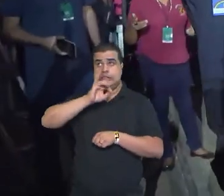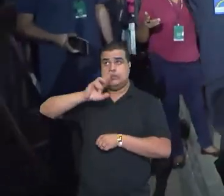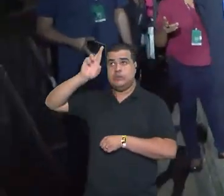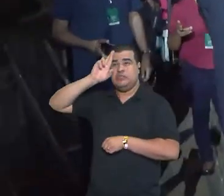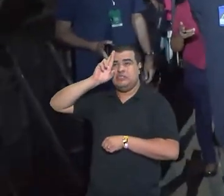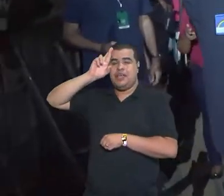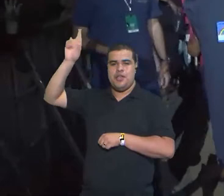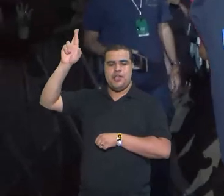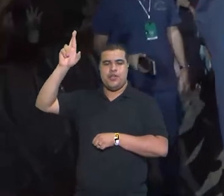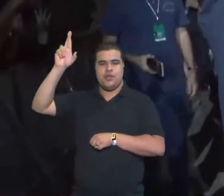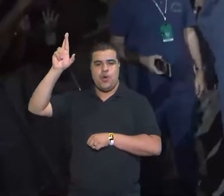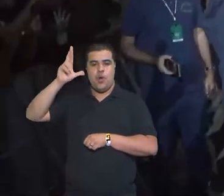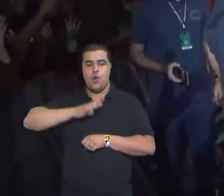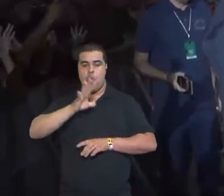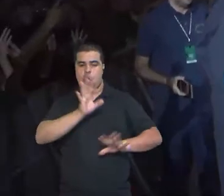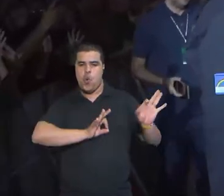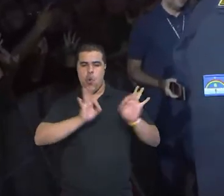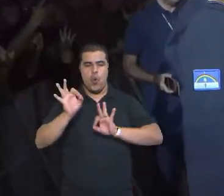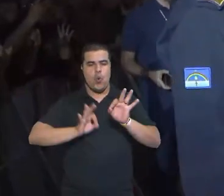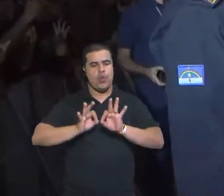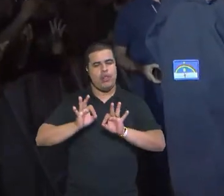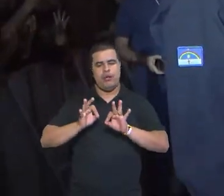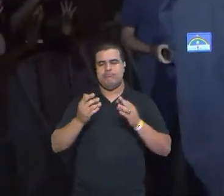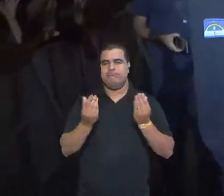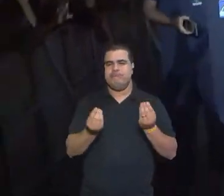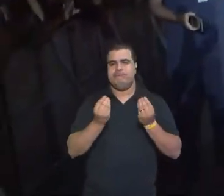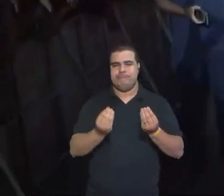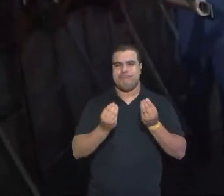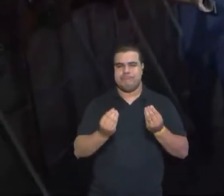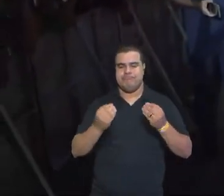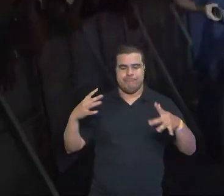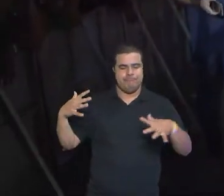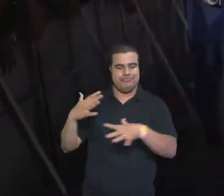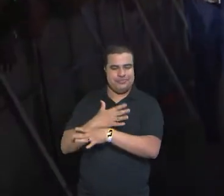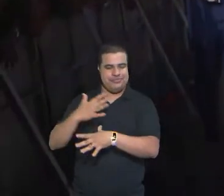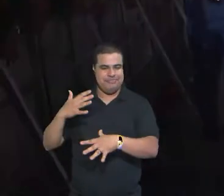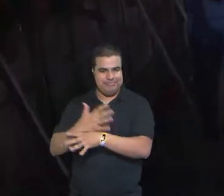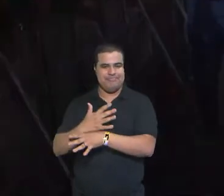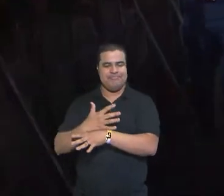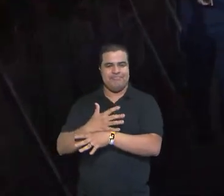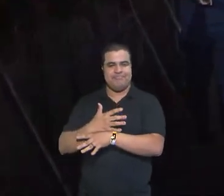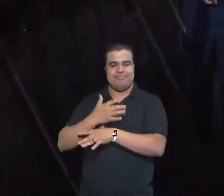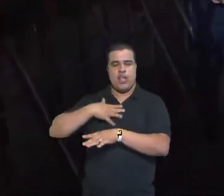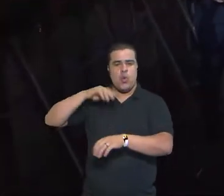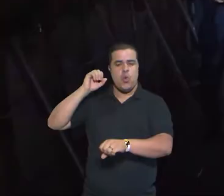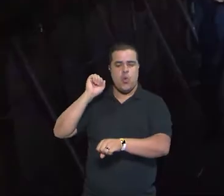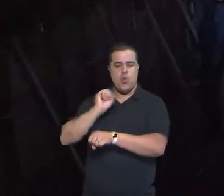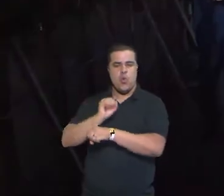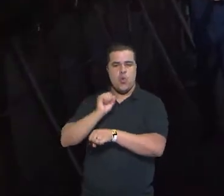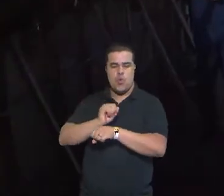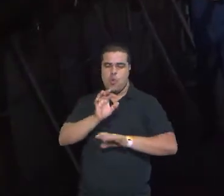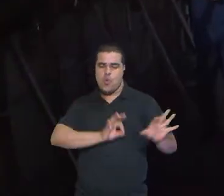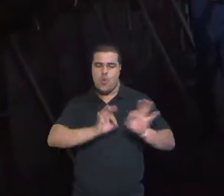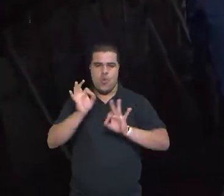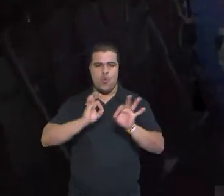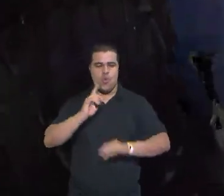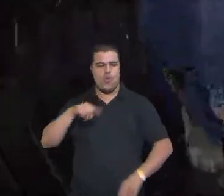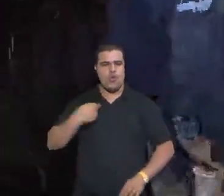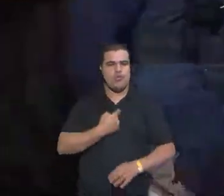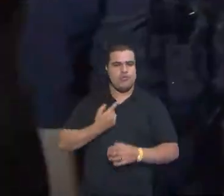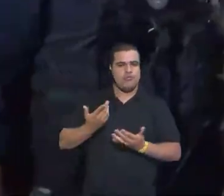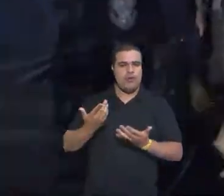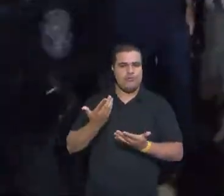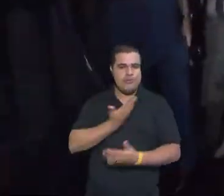se o senhor não guardar uma cidade guarda os nossos irmãos